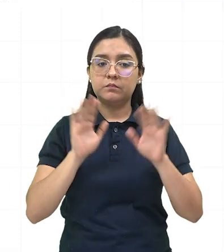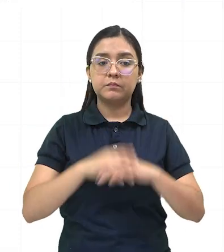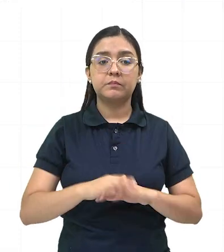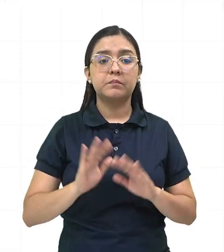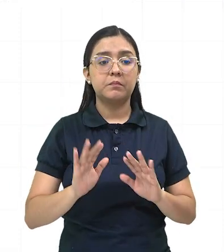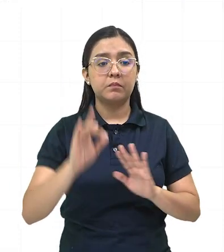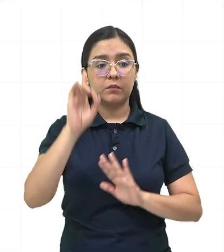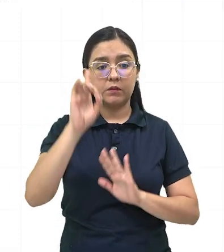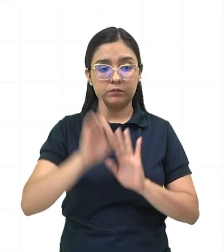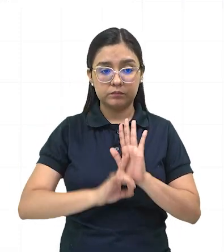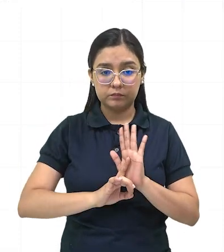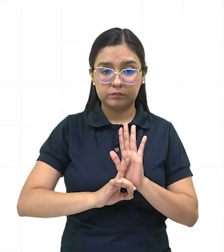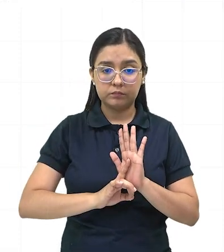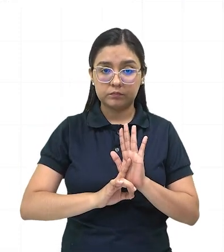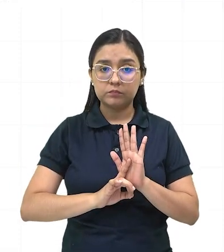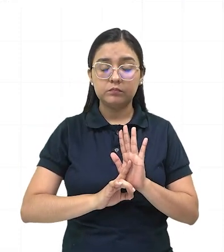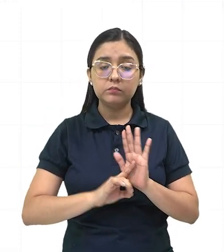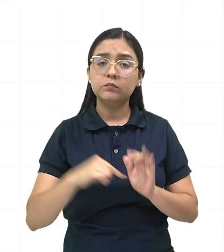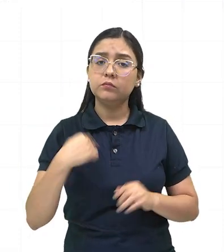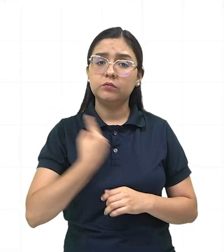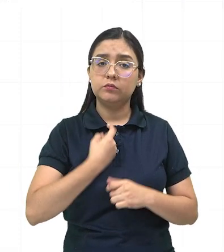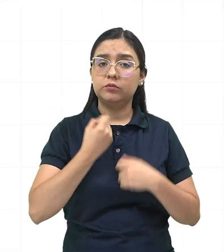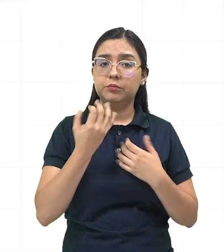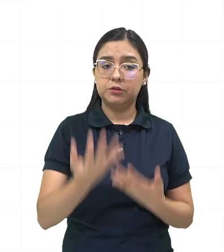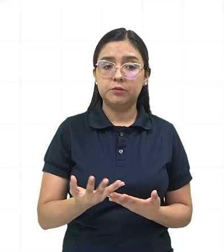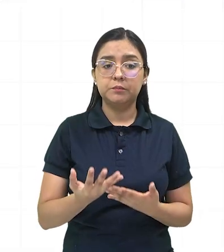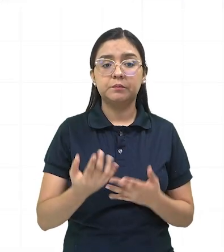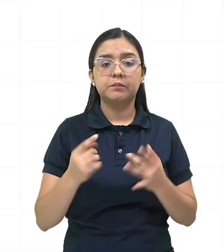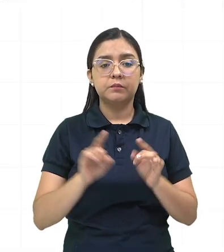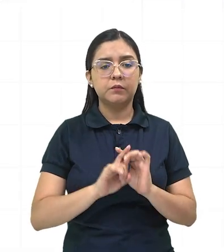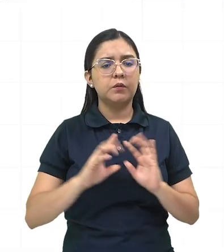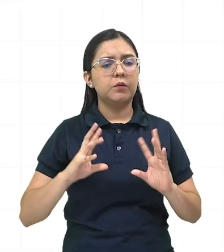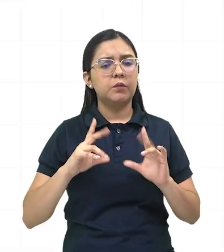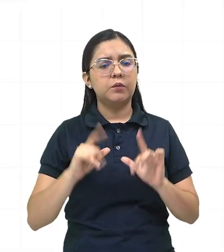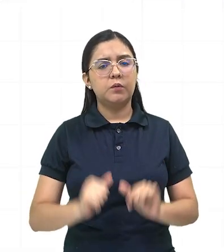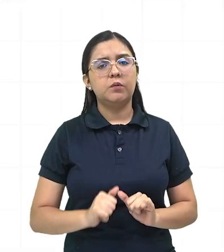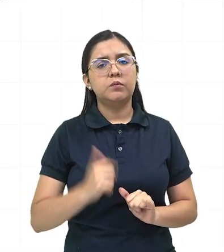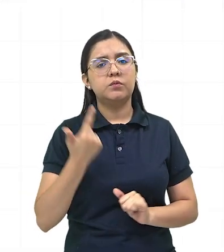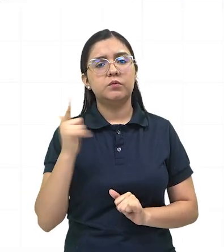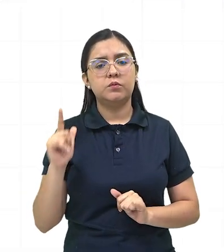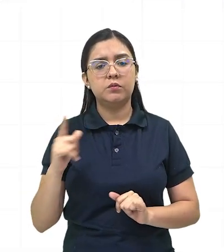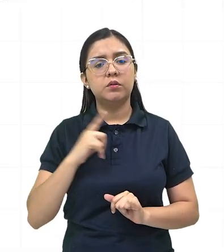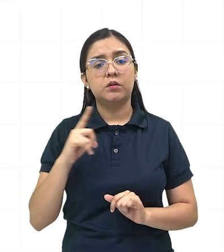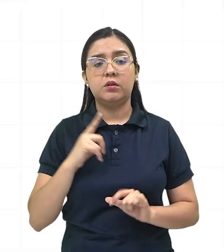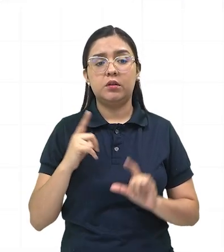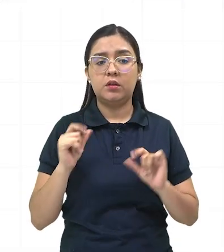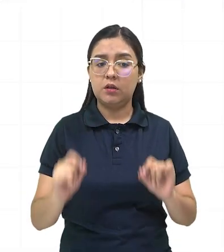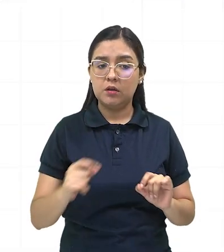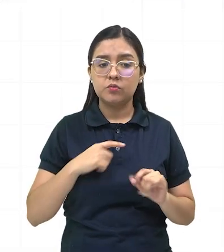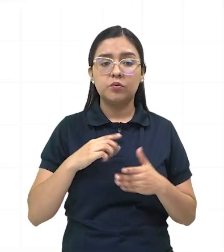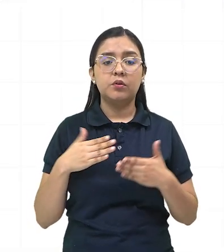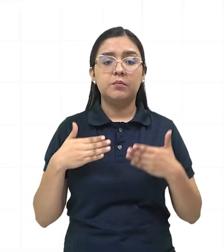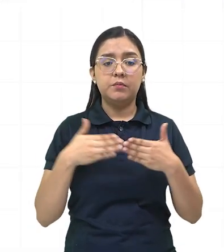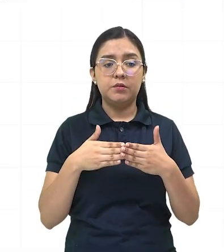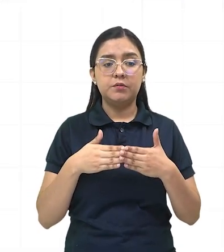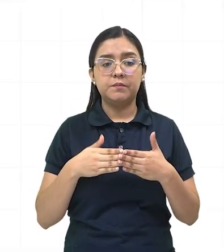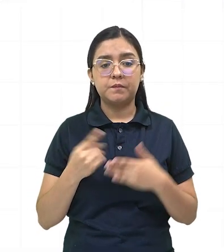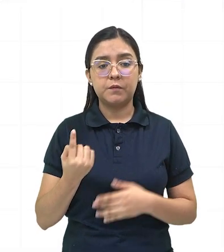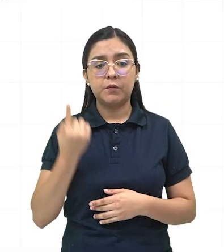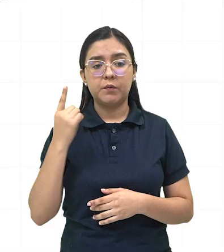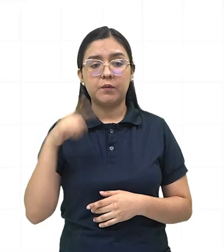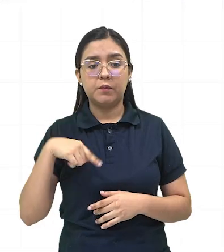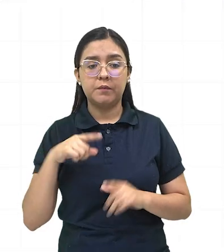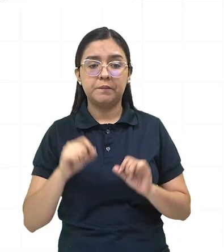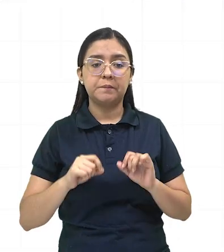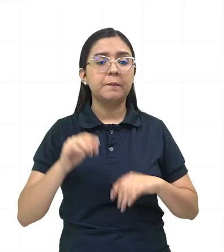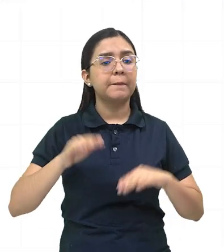este direito, ou direito de expressão, como todos os outros, possui seus limites. Um deles,